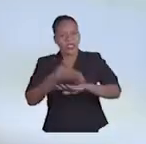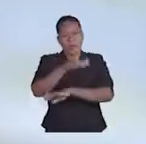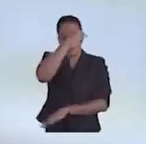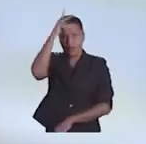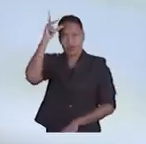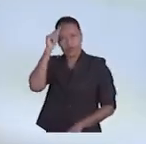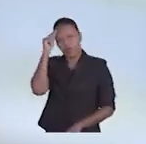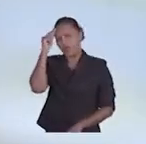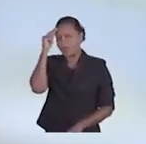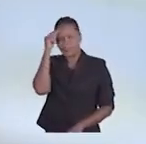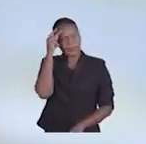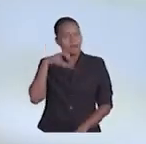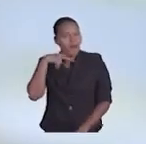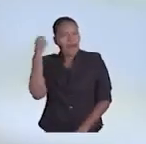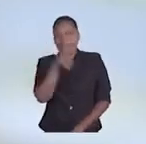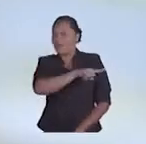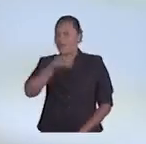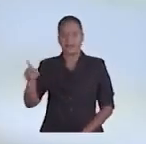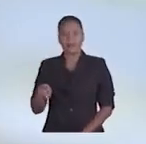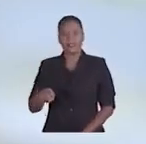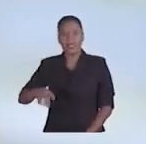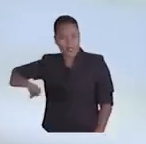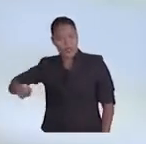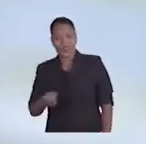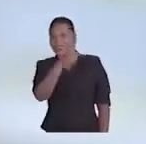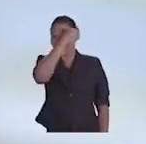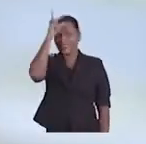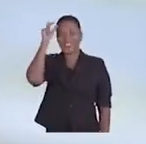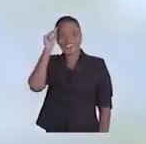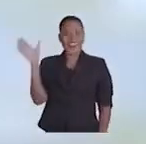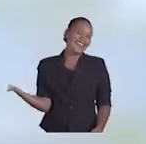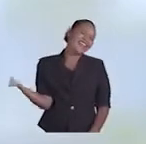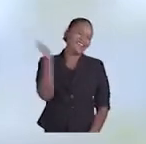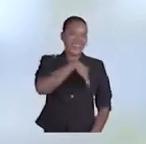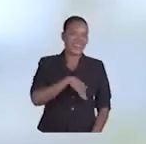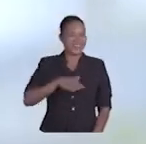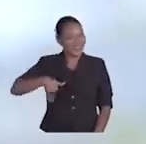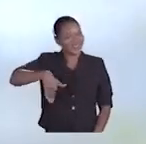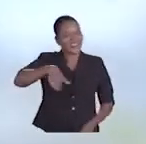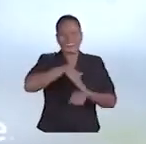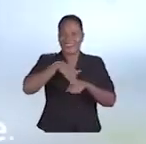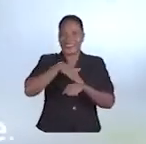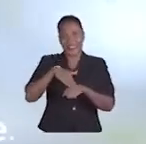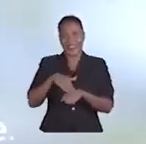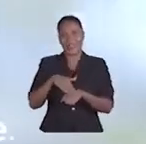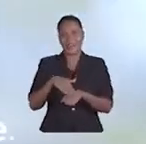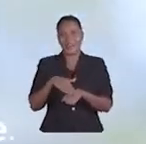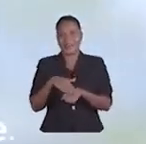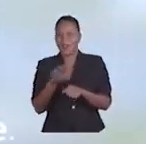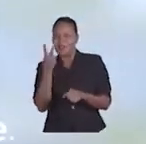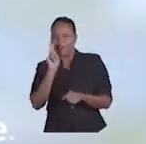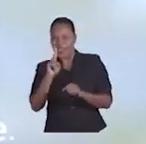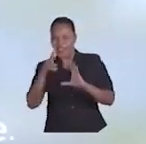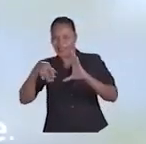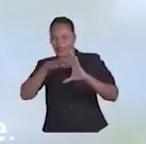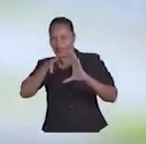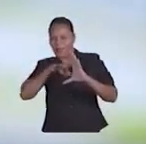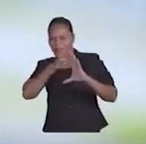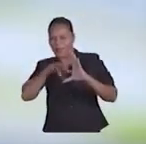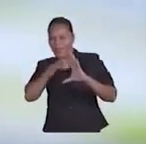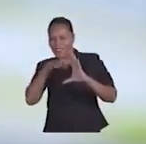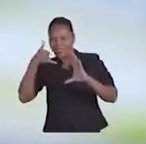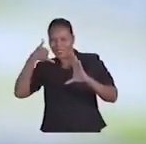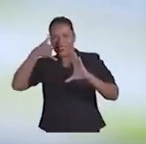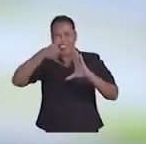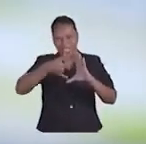esperar. Quando assumi o Procon e o Viva, diziam que era impossível fazer tudo o que fiz. Para mim e para a maioria de nós, o impossível é só uma questão de oportunidade.